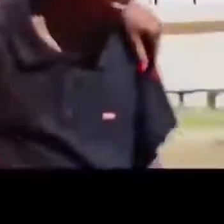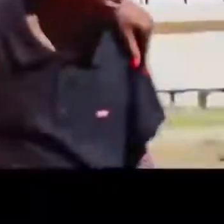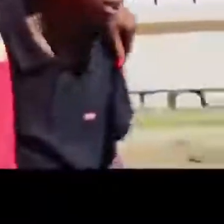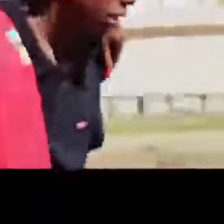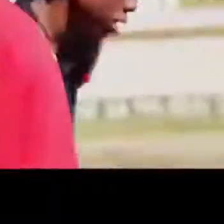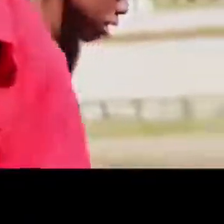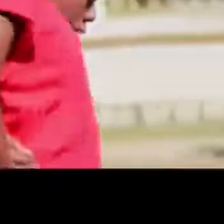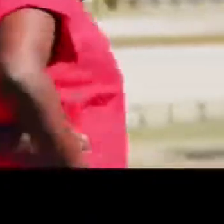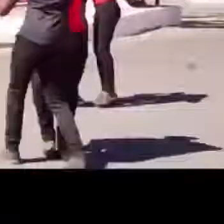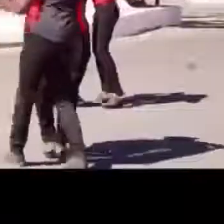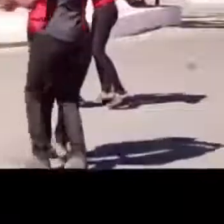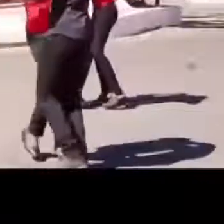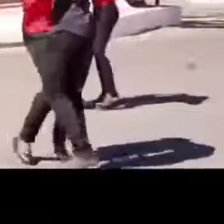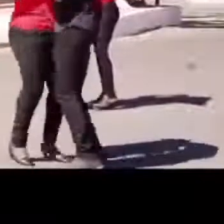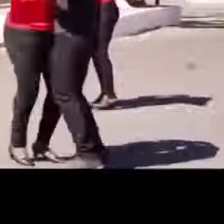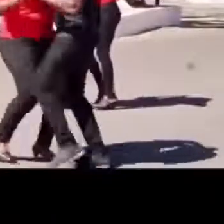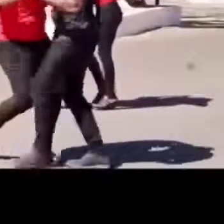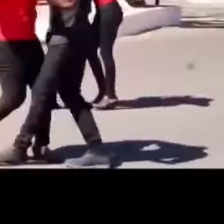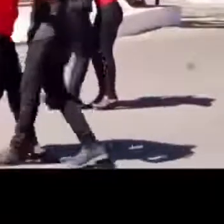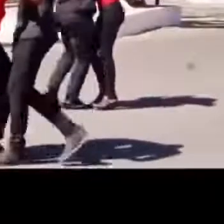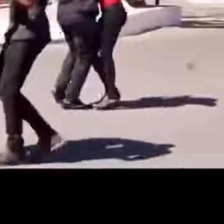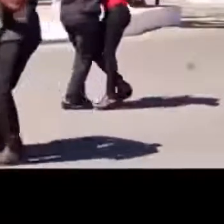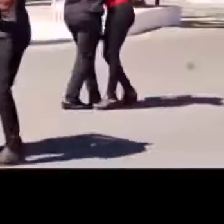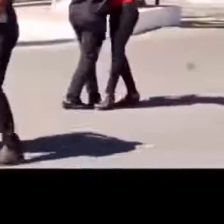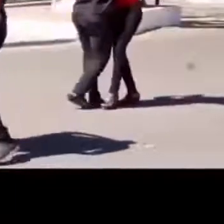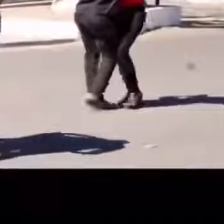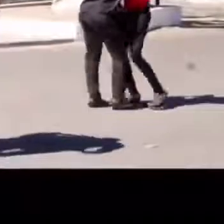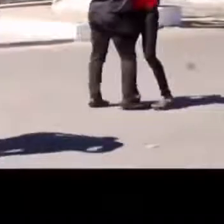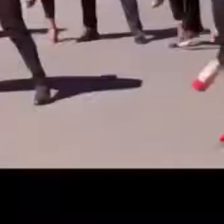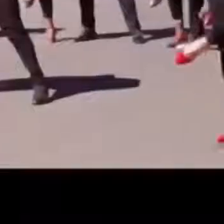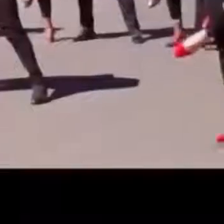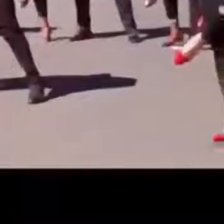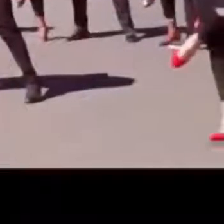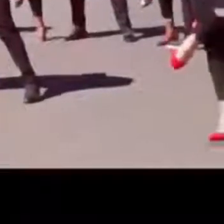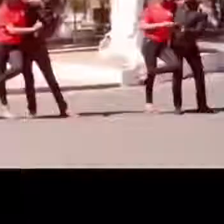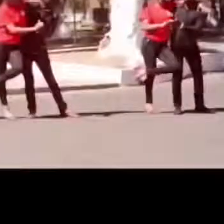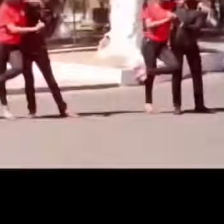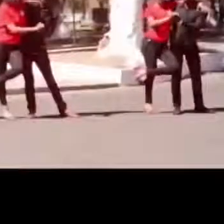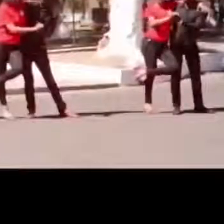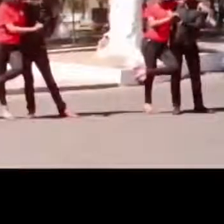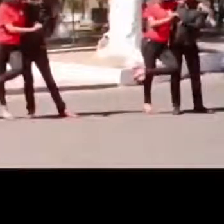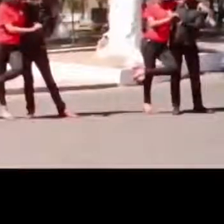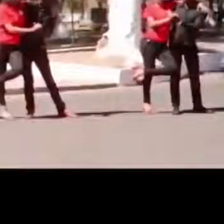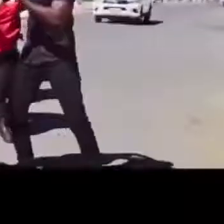acreditar que tu és a mulher que eu amo.